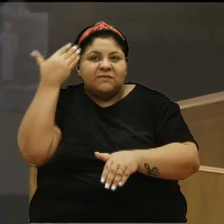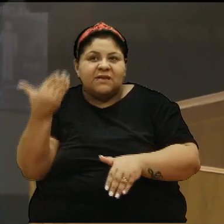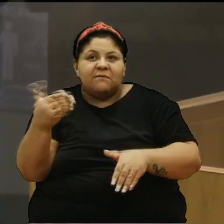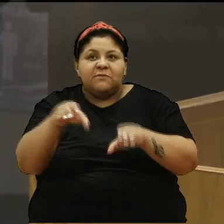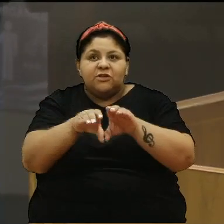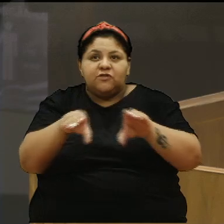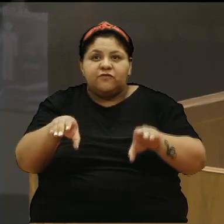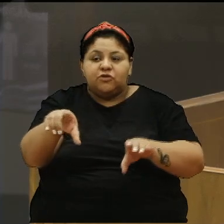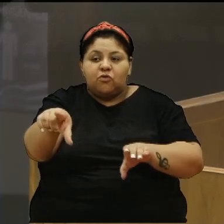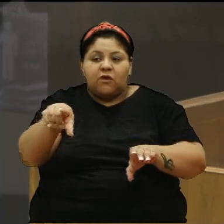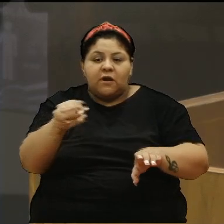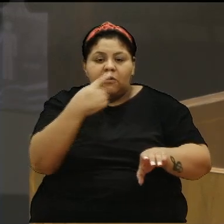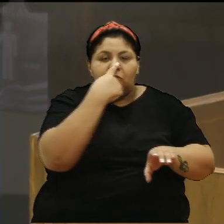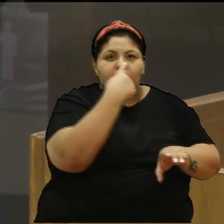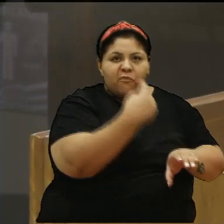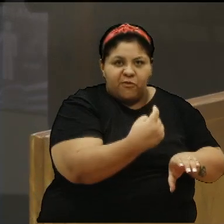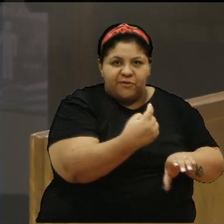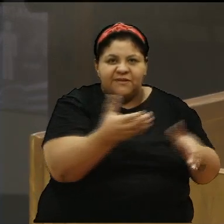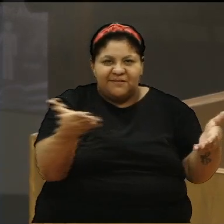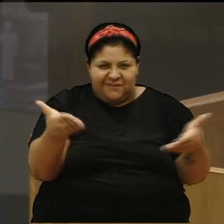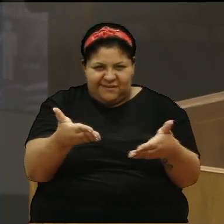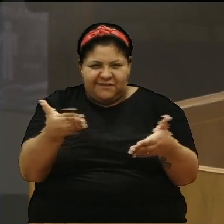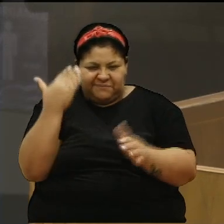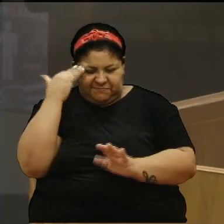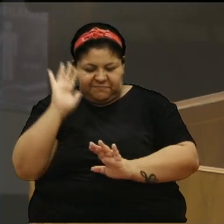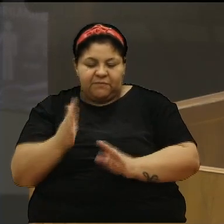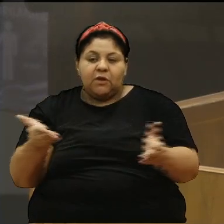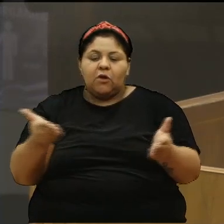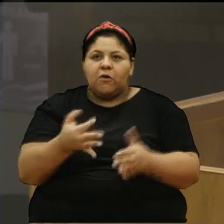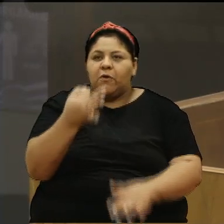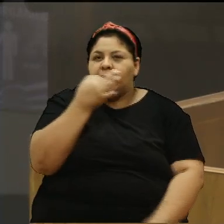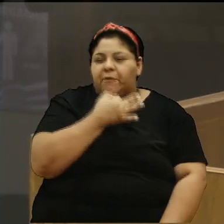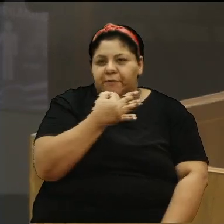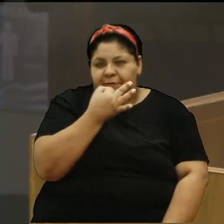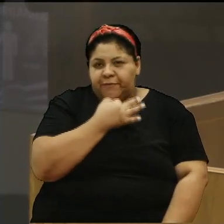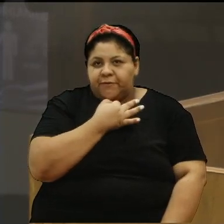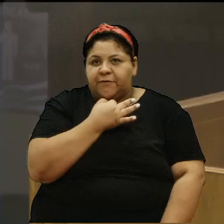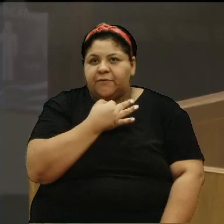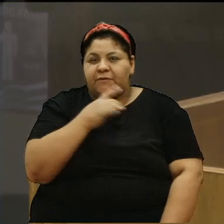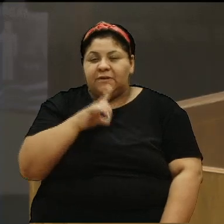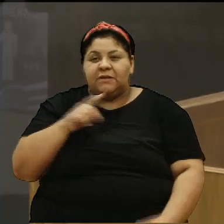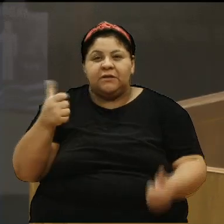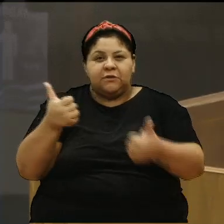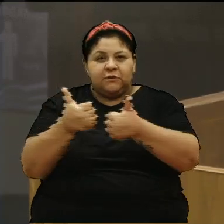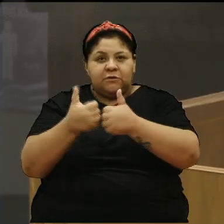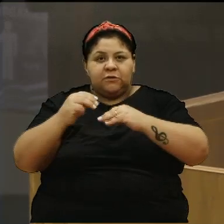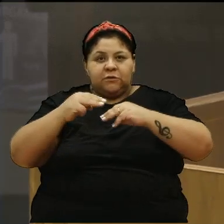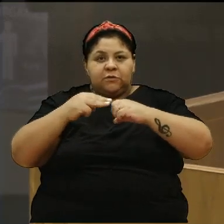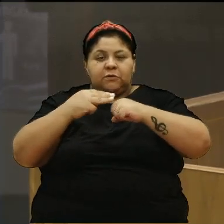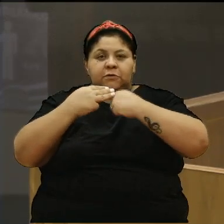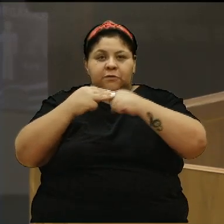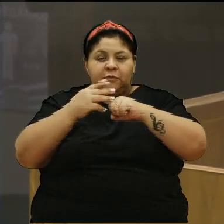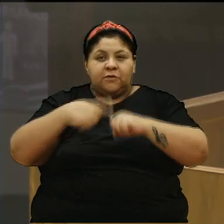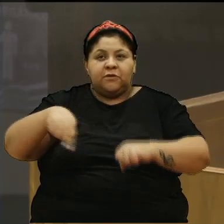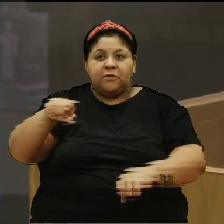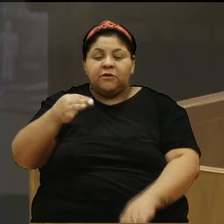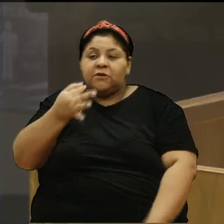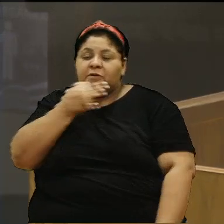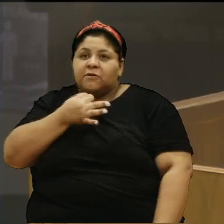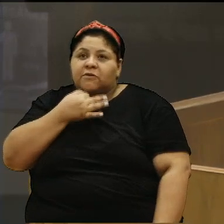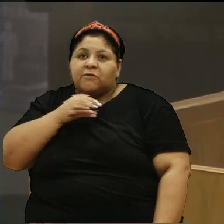seletivo. Hoje, a cidade de Caxias, em contrapartida com São Marcos, em Caxias a gente aproveita